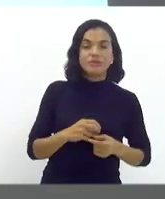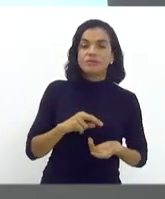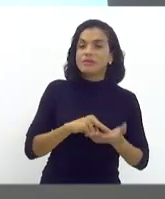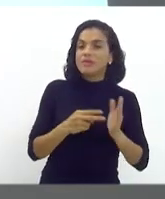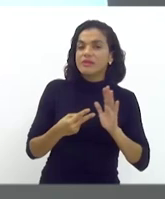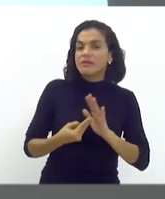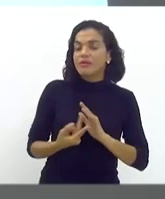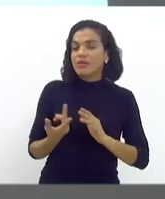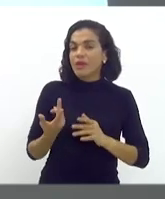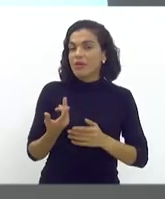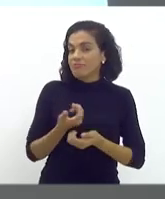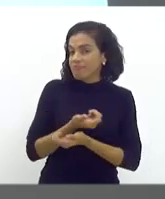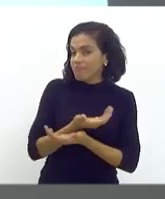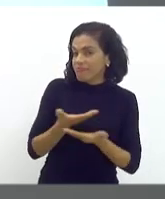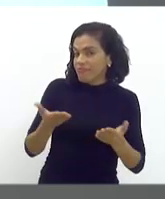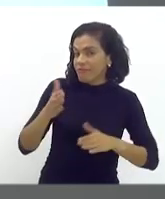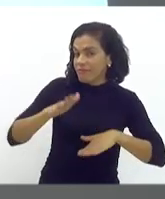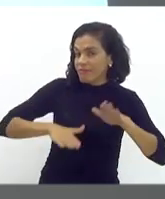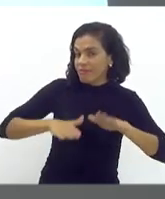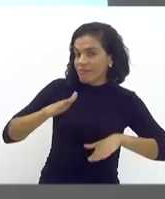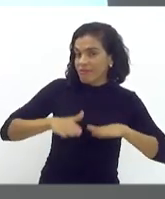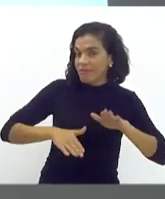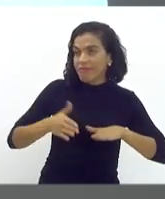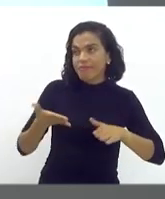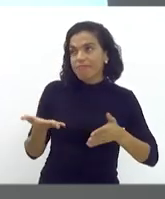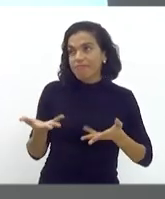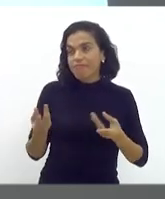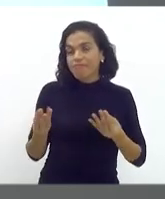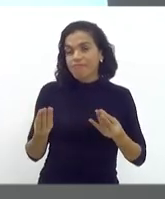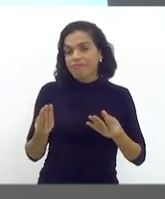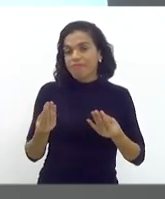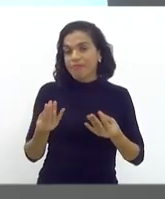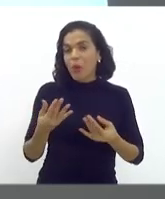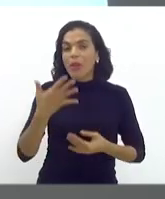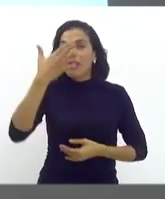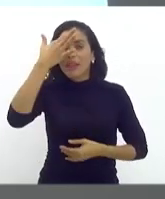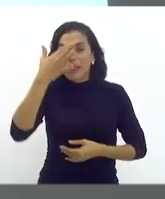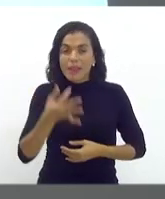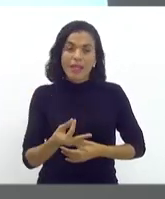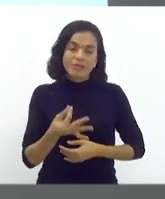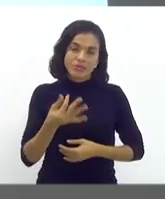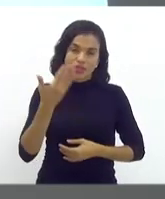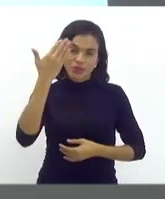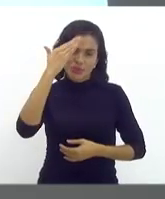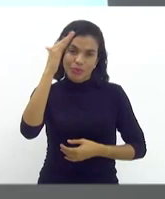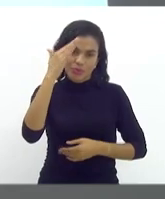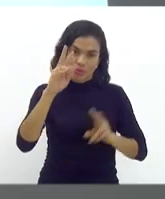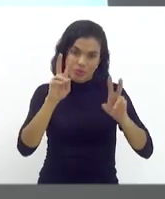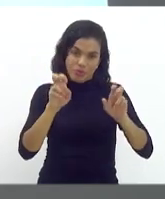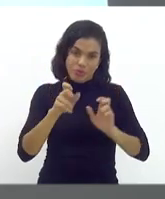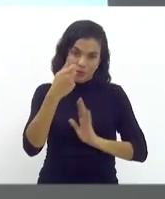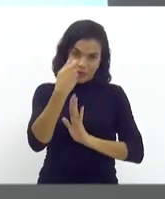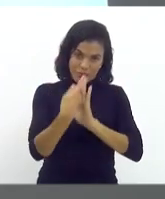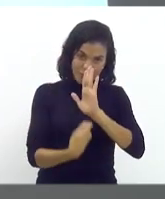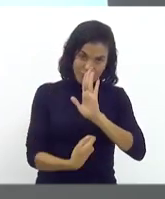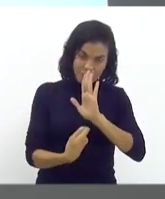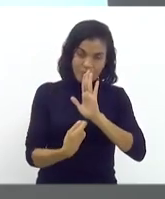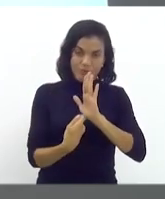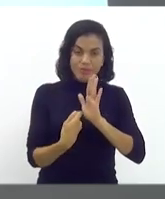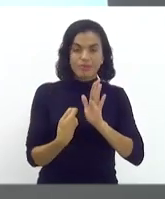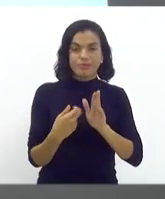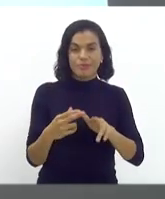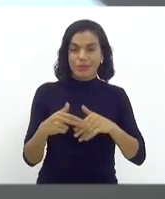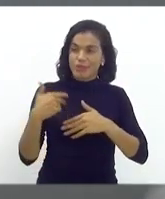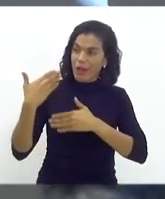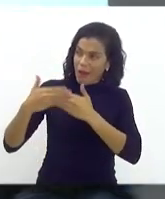traz talvez essa interpretação que em algumas por durante